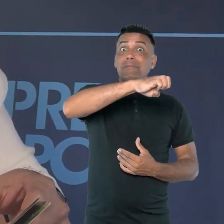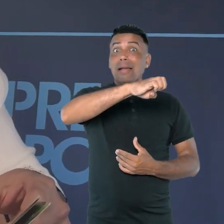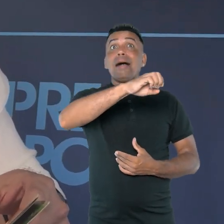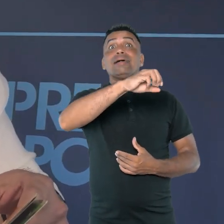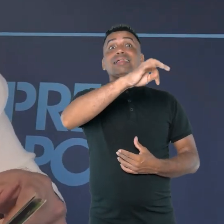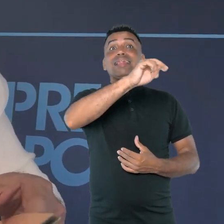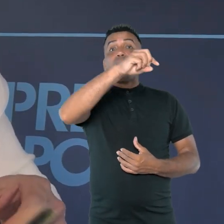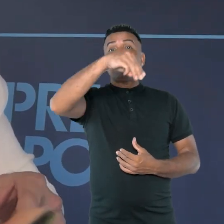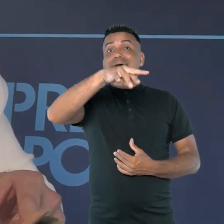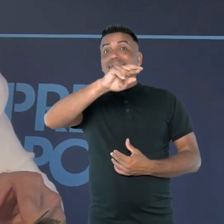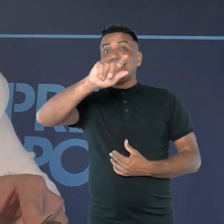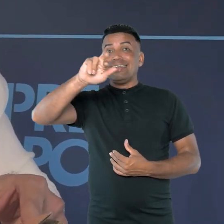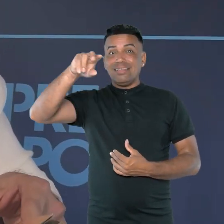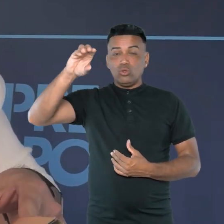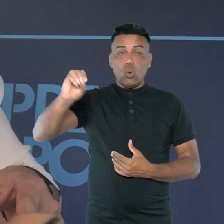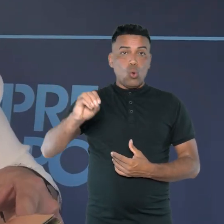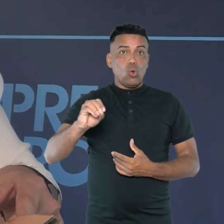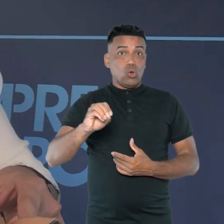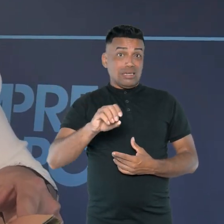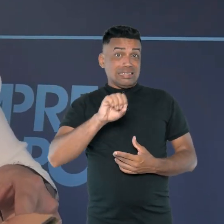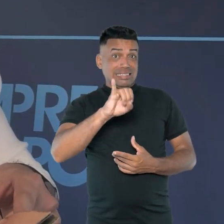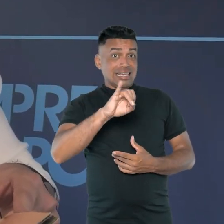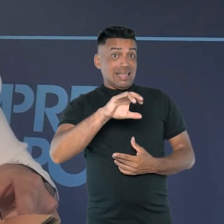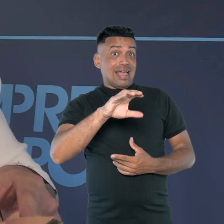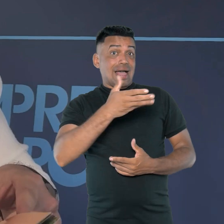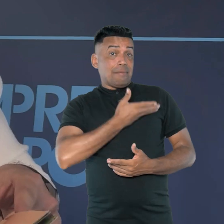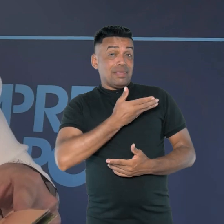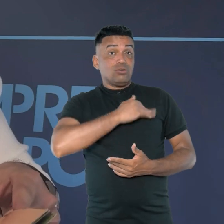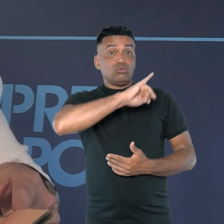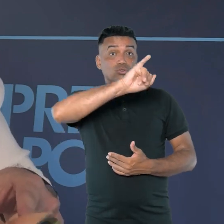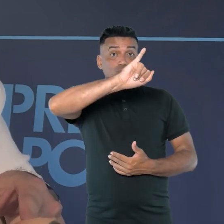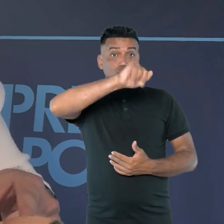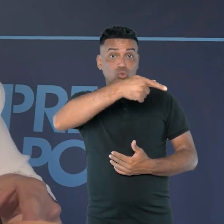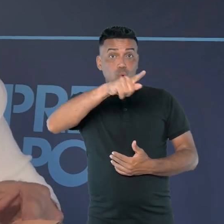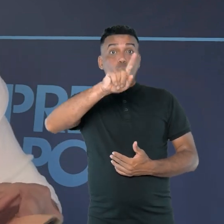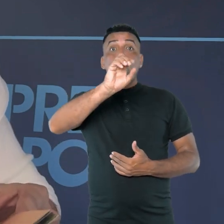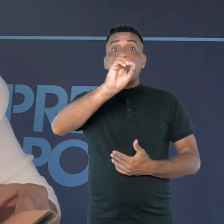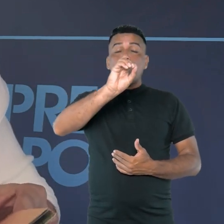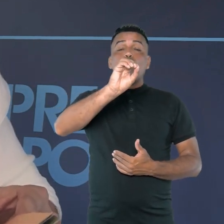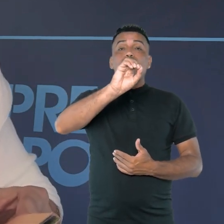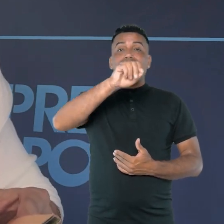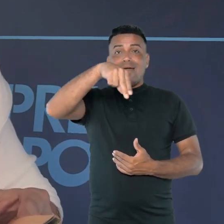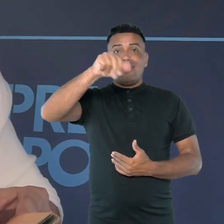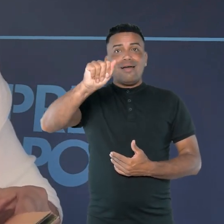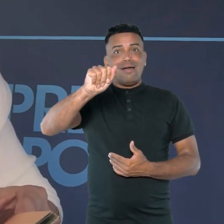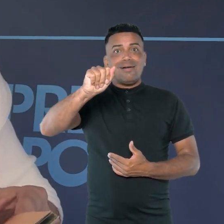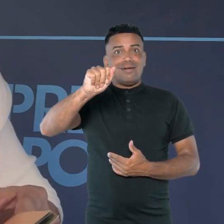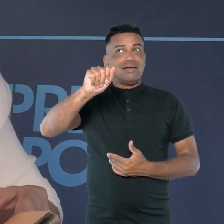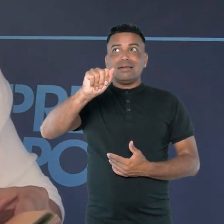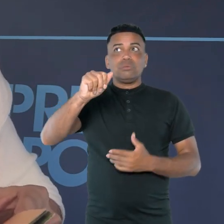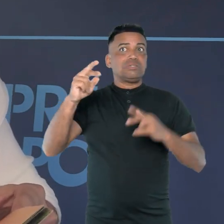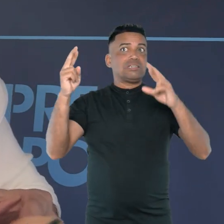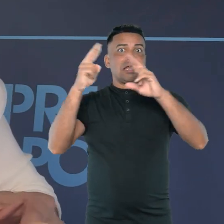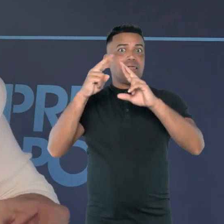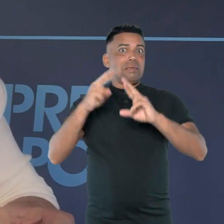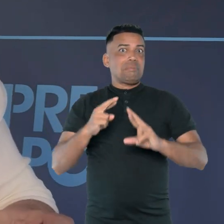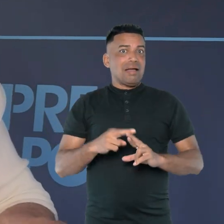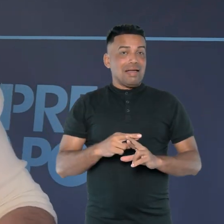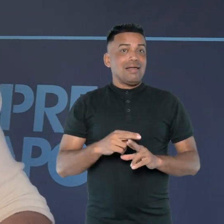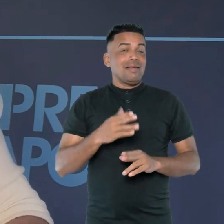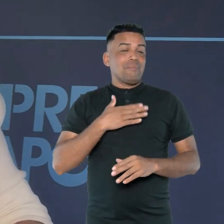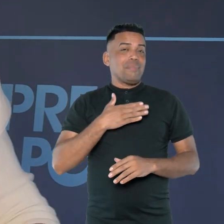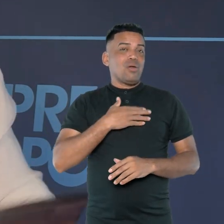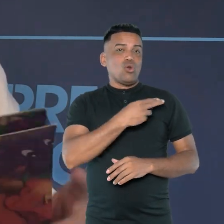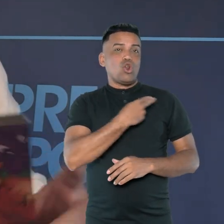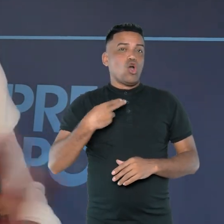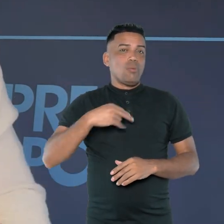da Joana, eu seria o João Banana. Mas não preciso de outra rima, eu já me chamo João Lima. Eu